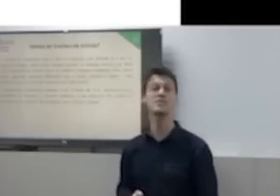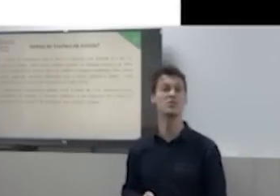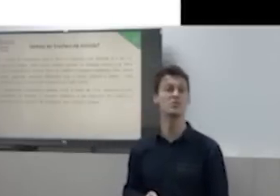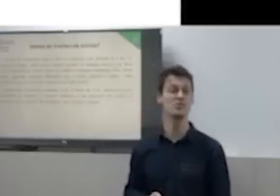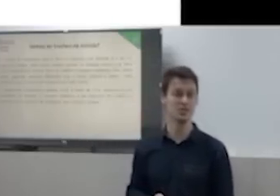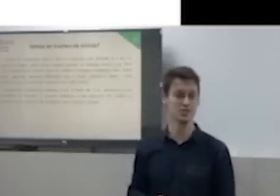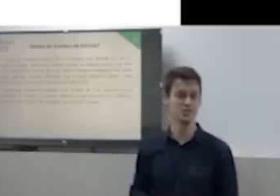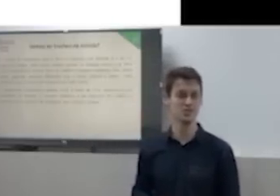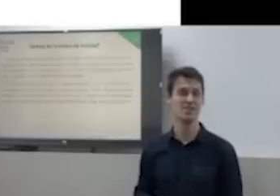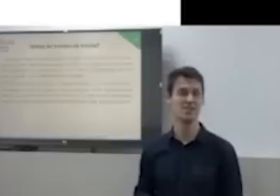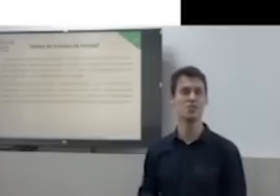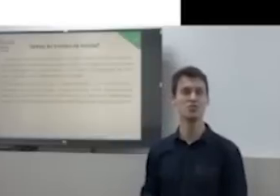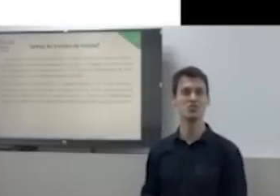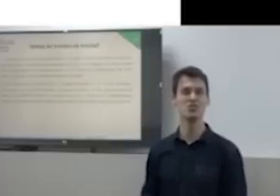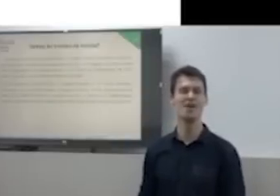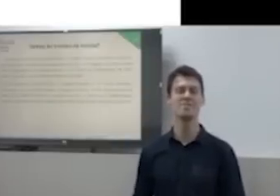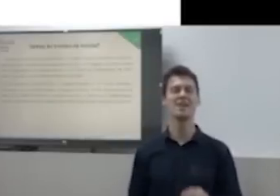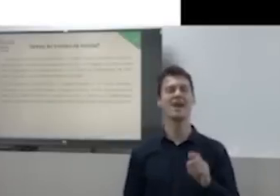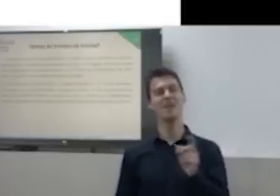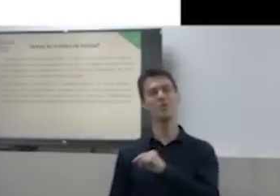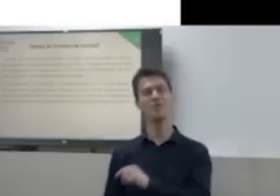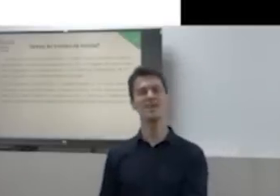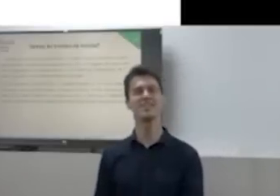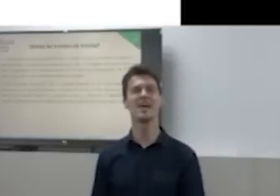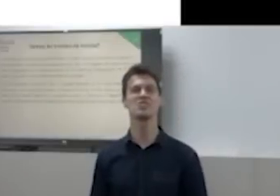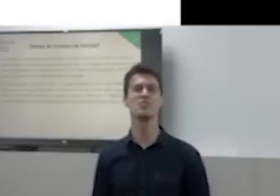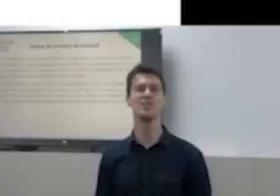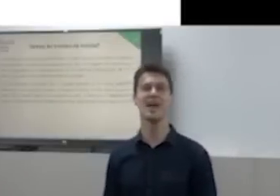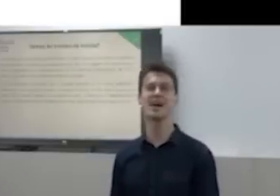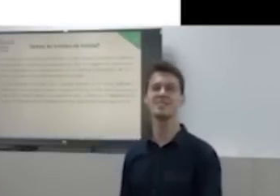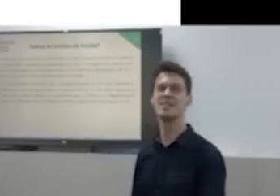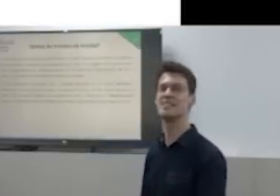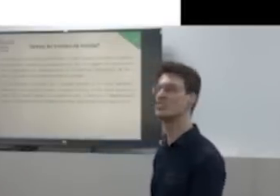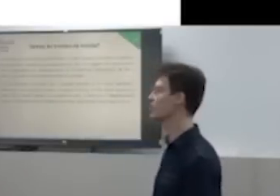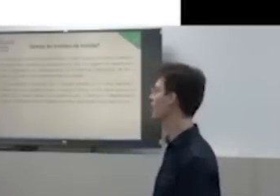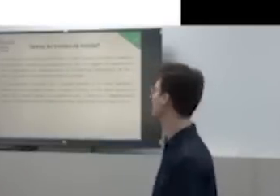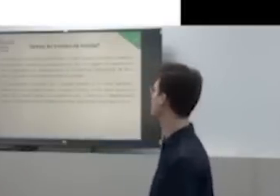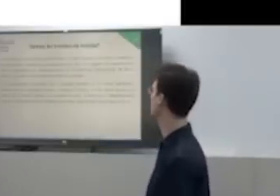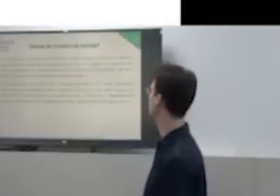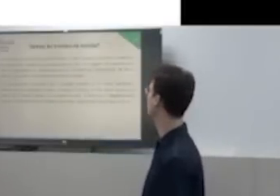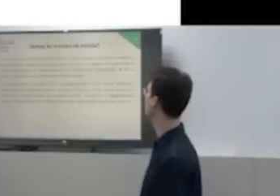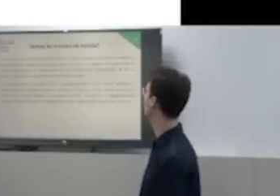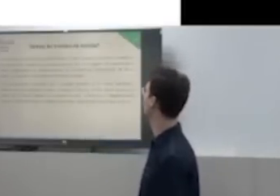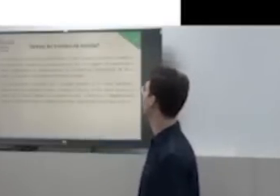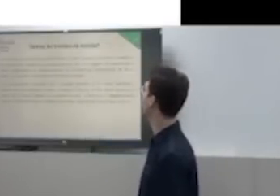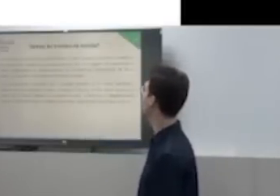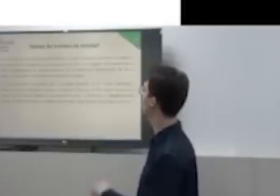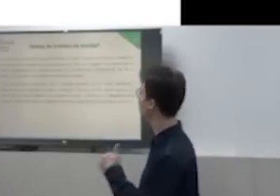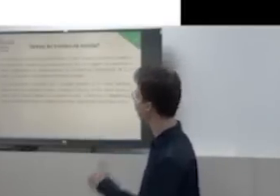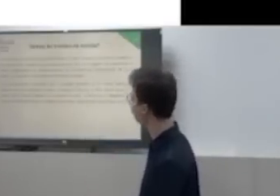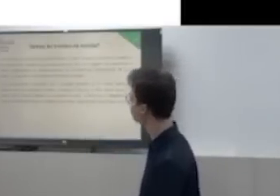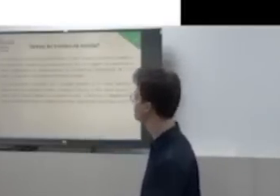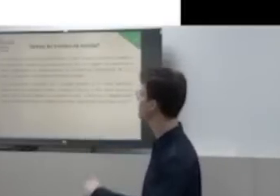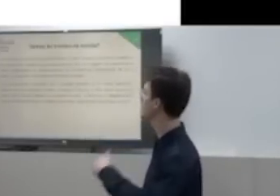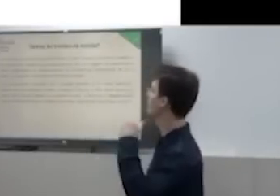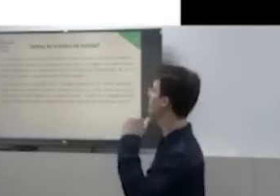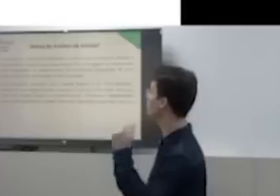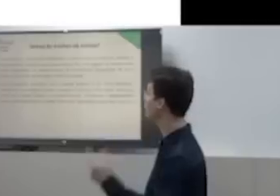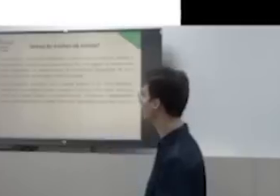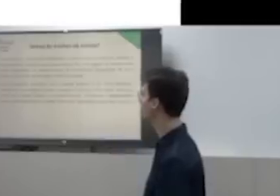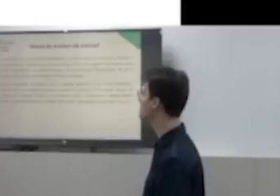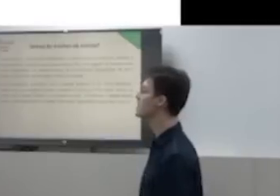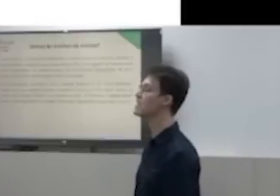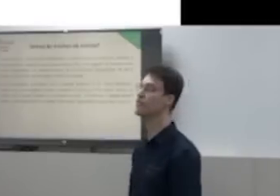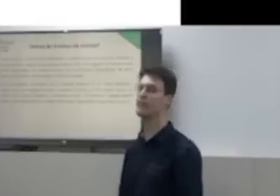Facebook dos Estados Unidos. Vamos continuar? Atualmente, as comunidades dedicadas ao tema realizam